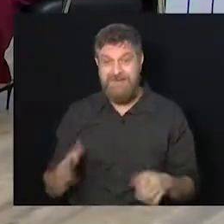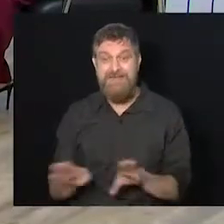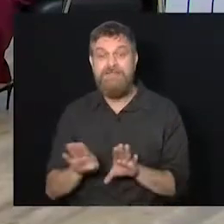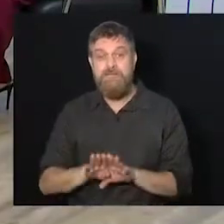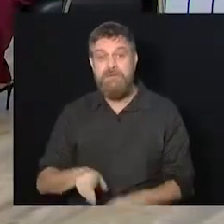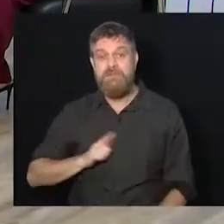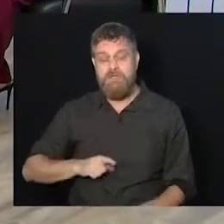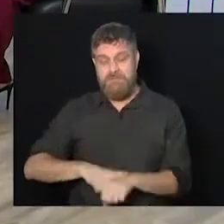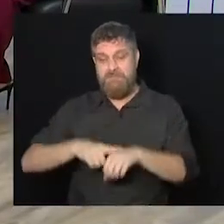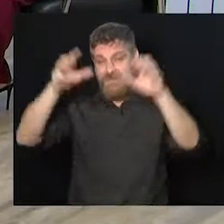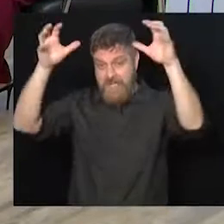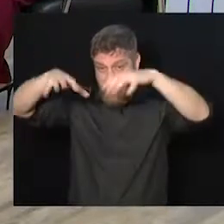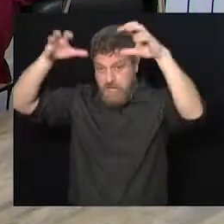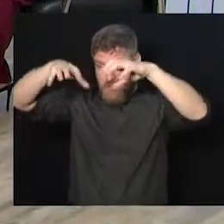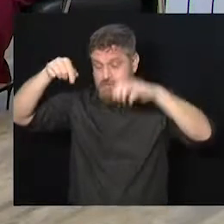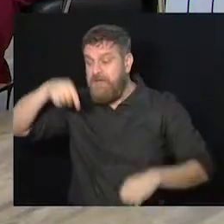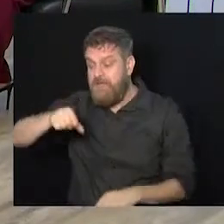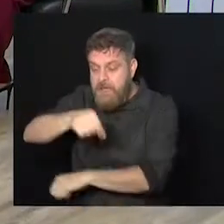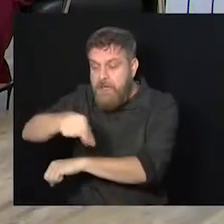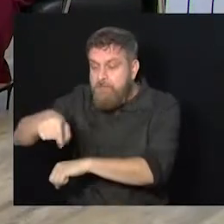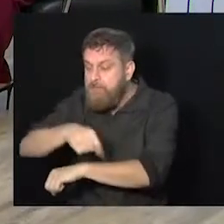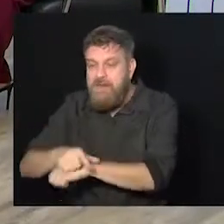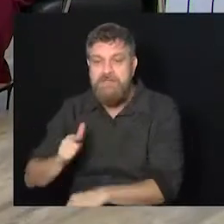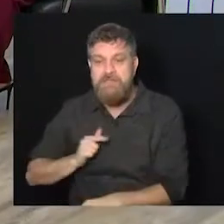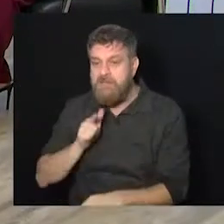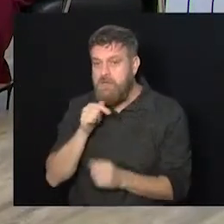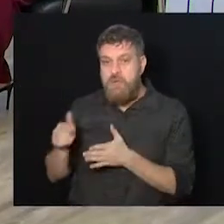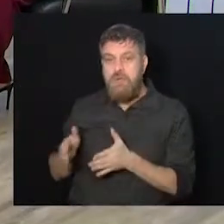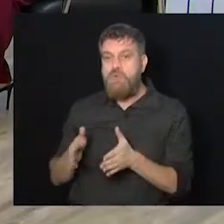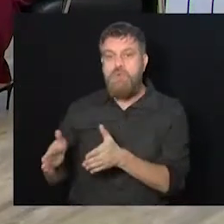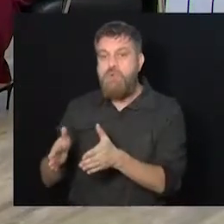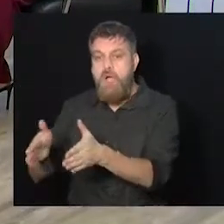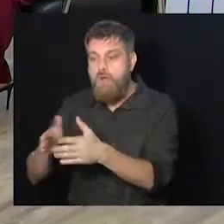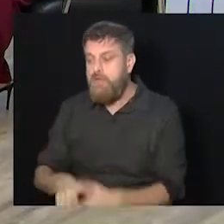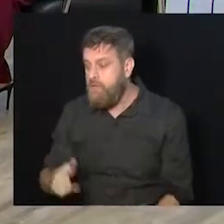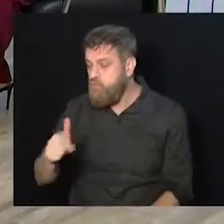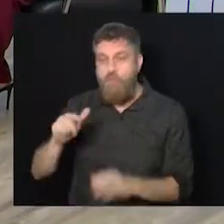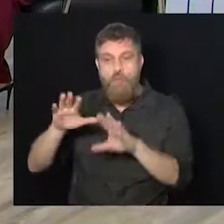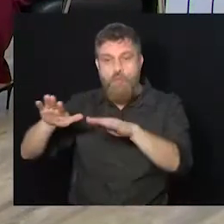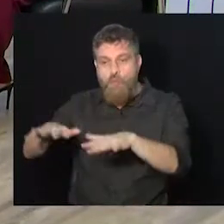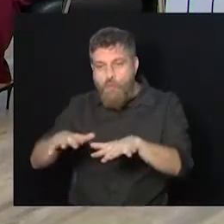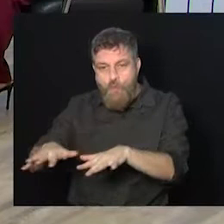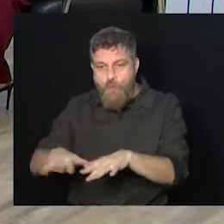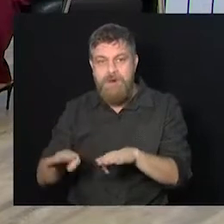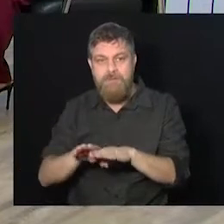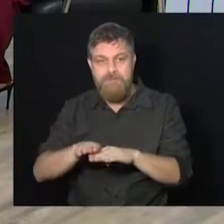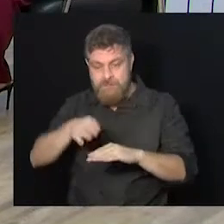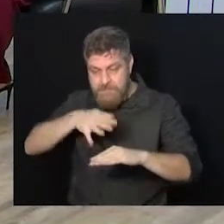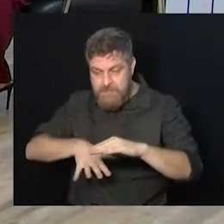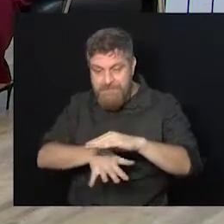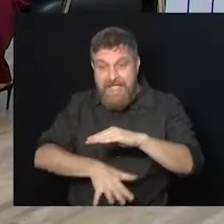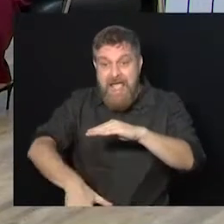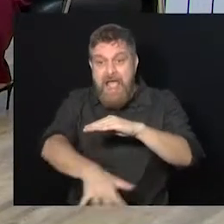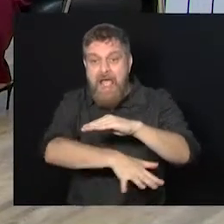a área que se planta aqui no Centro-Oeste, que o rio vem chover aqui, Sim. Né? E a água subterrânea, que